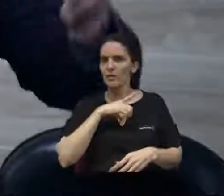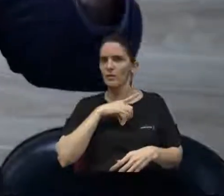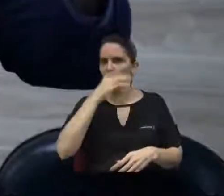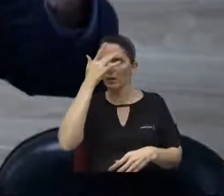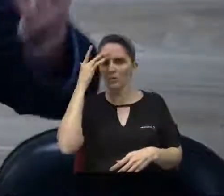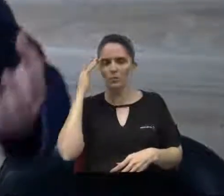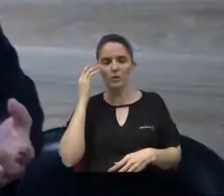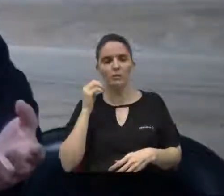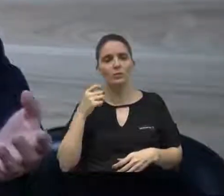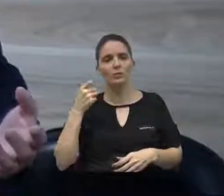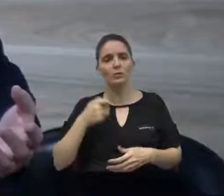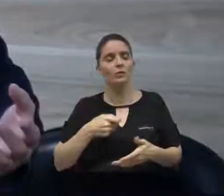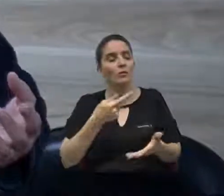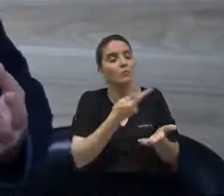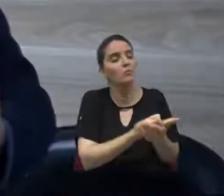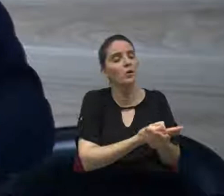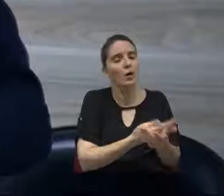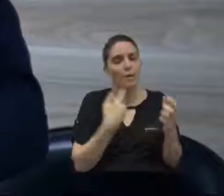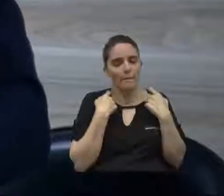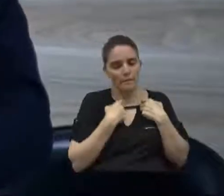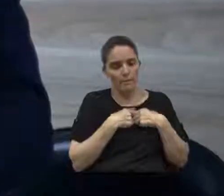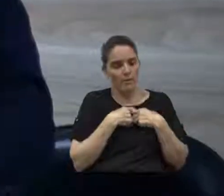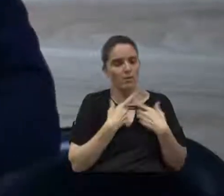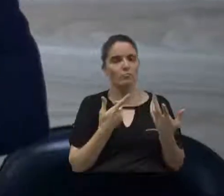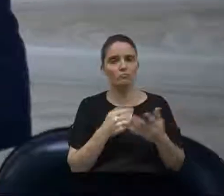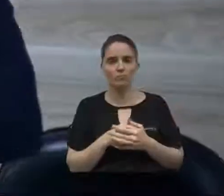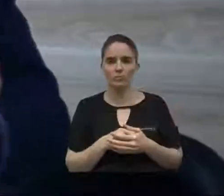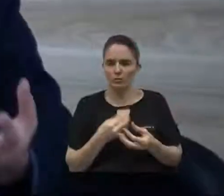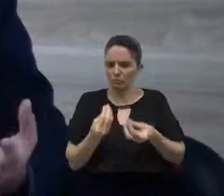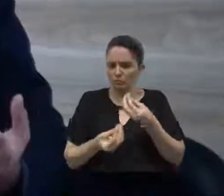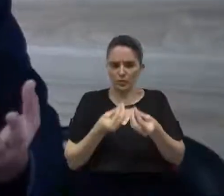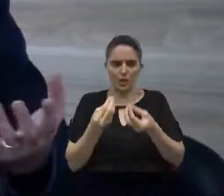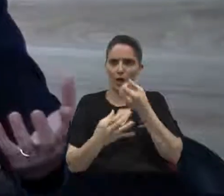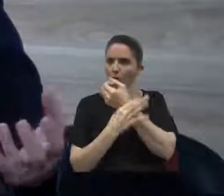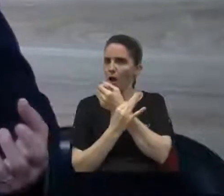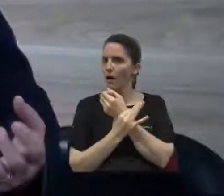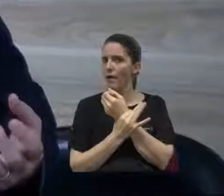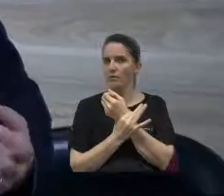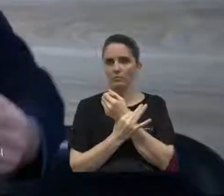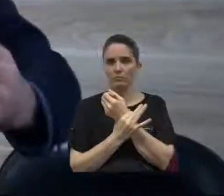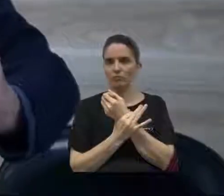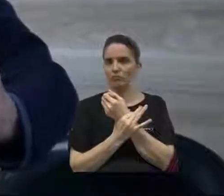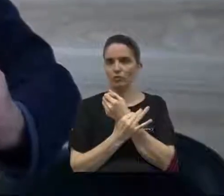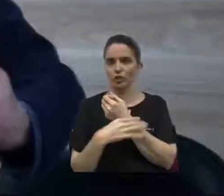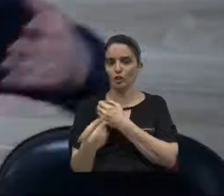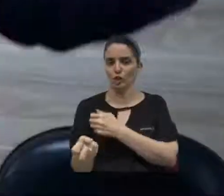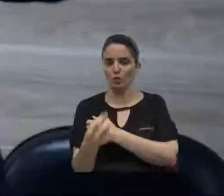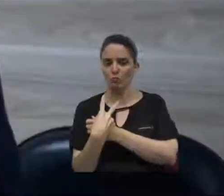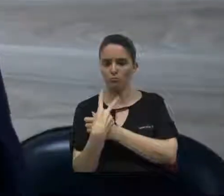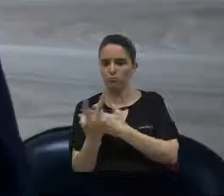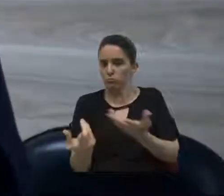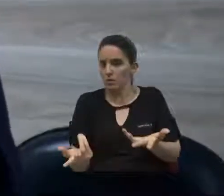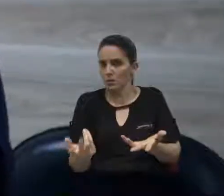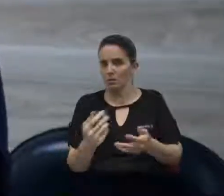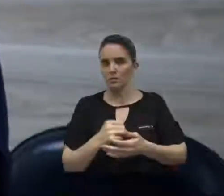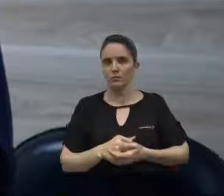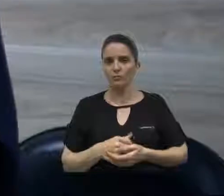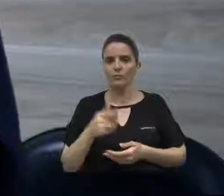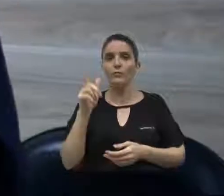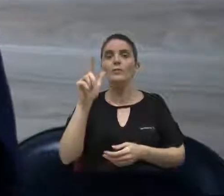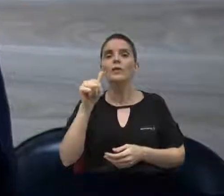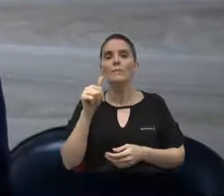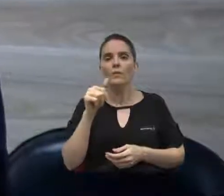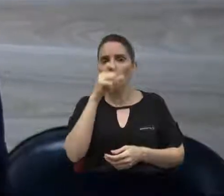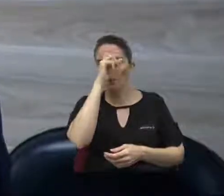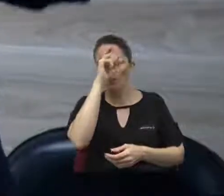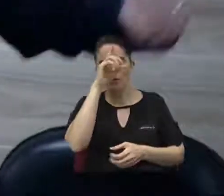comprar semijoia. Então, assim, não tem como você garantir que não vai ter uma epidemia, um surto, e depois não tem vaga no